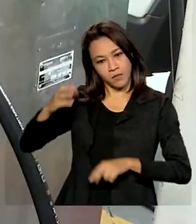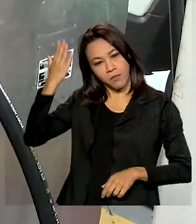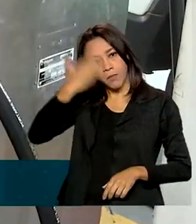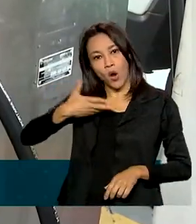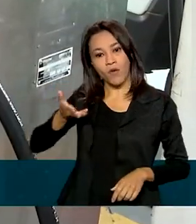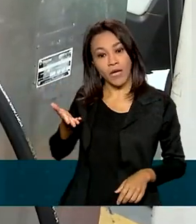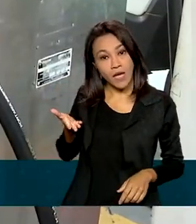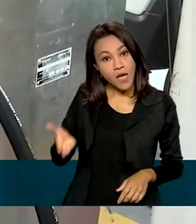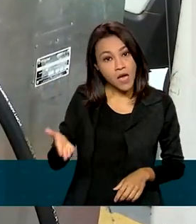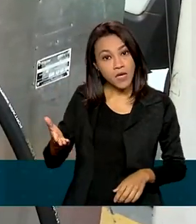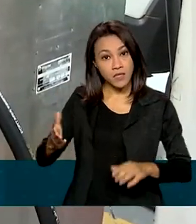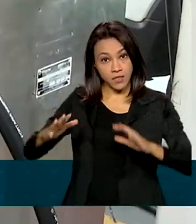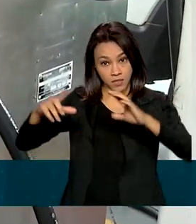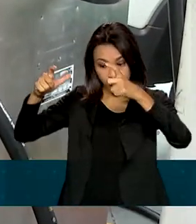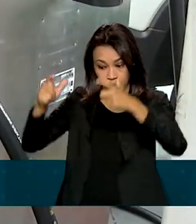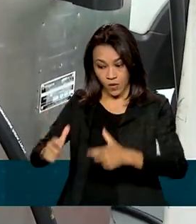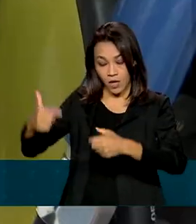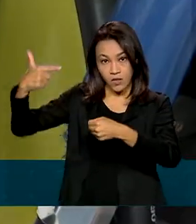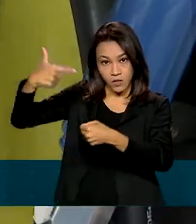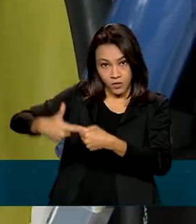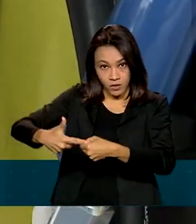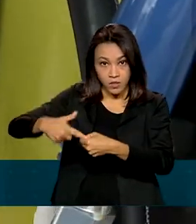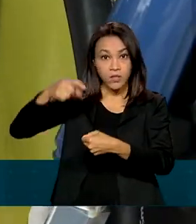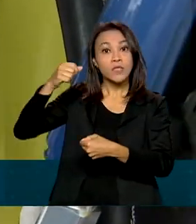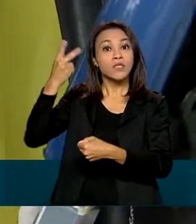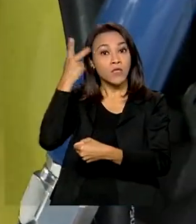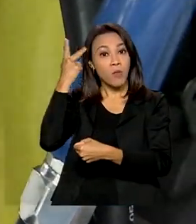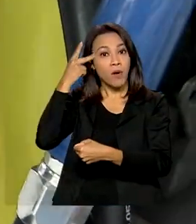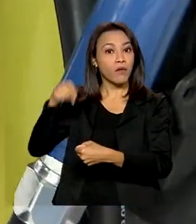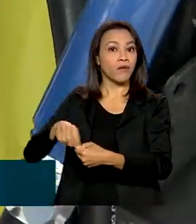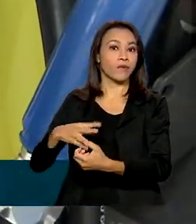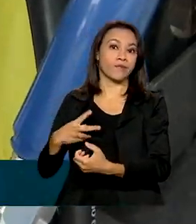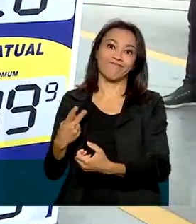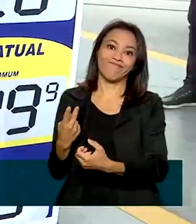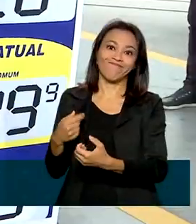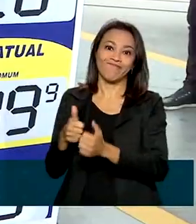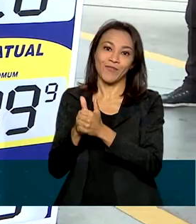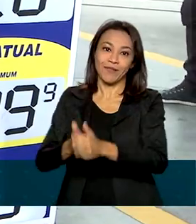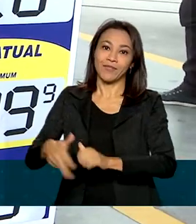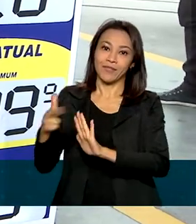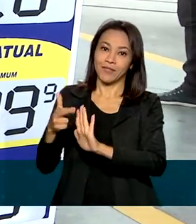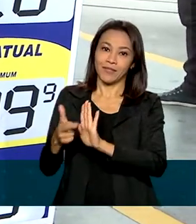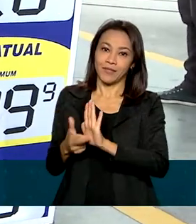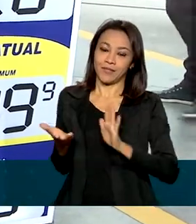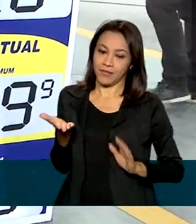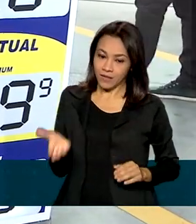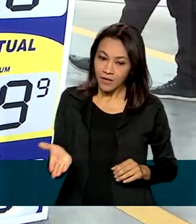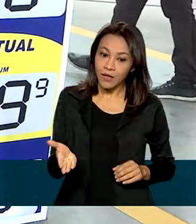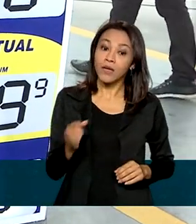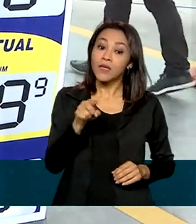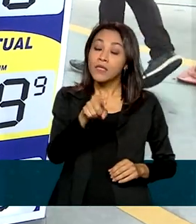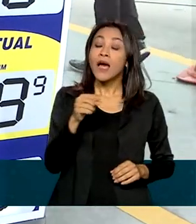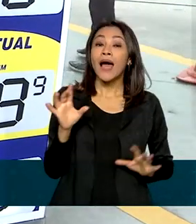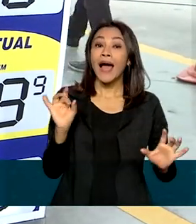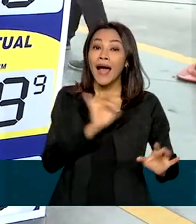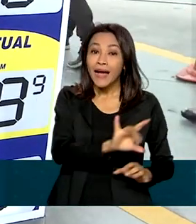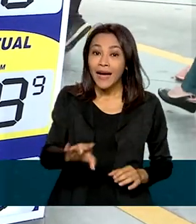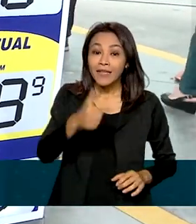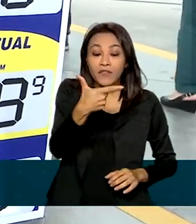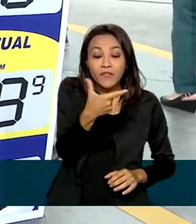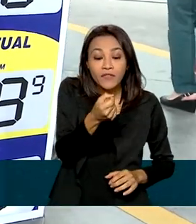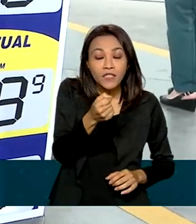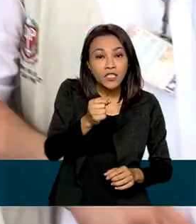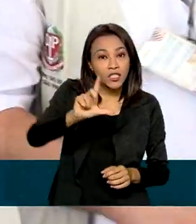mostra esse posto na zona oeste de São Paulo estava com irregularidades no caso a cada 20 litros de